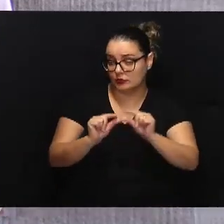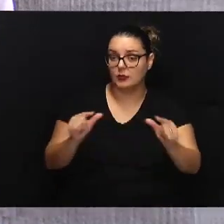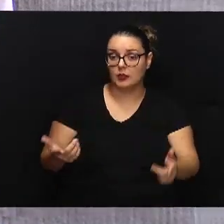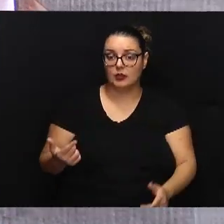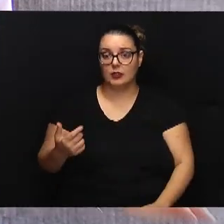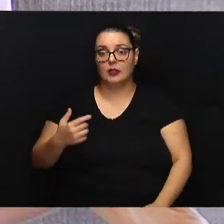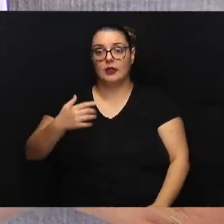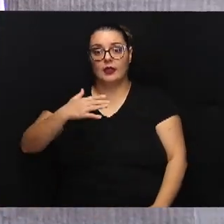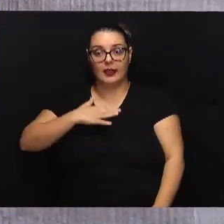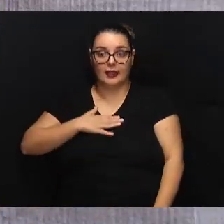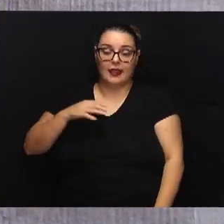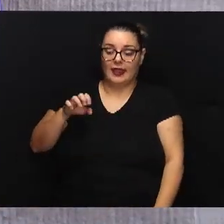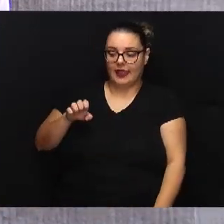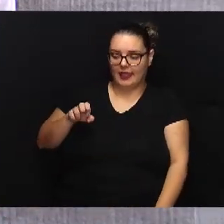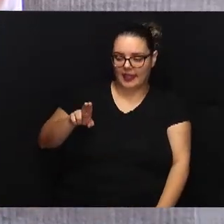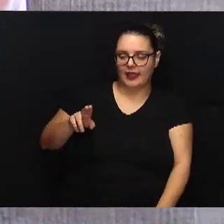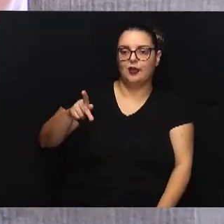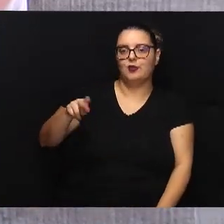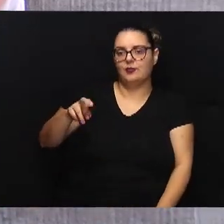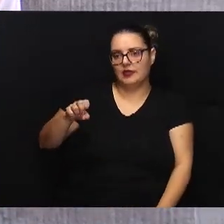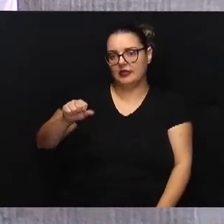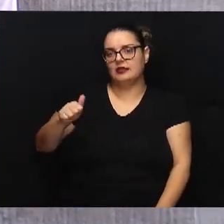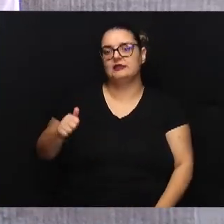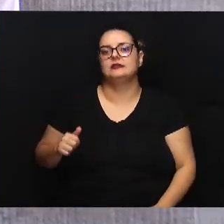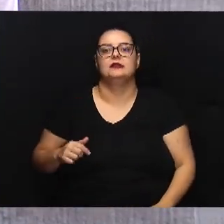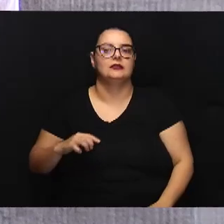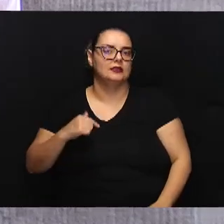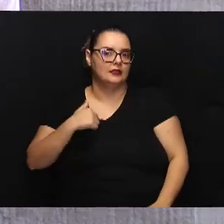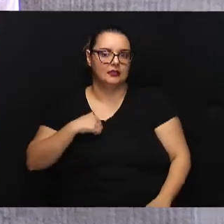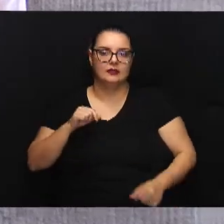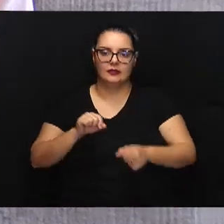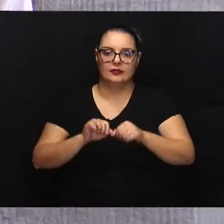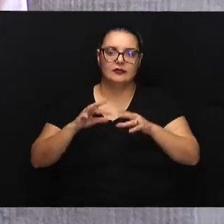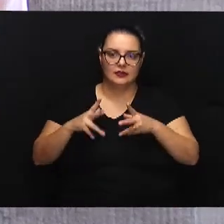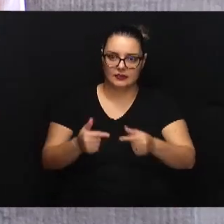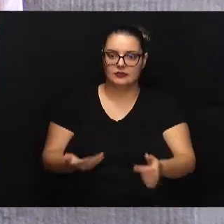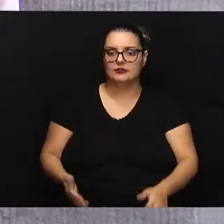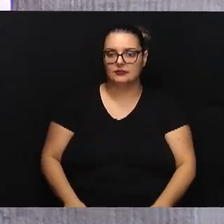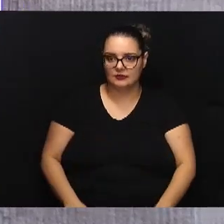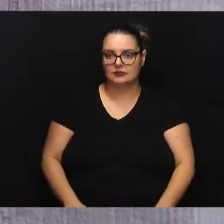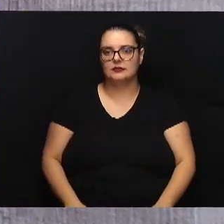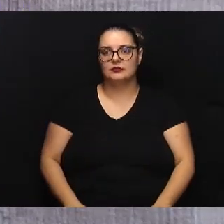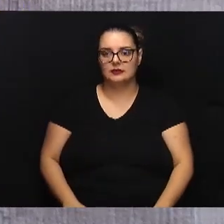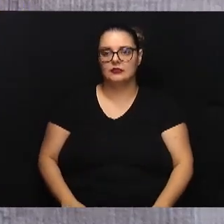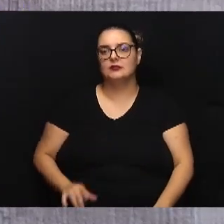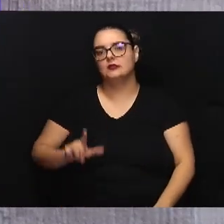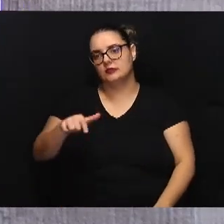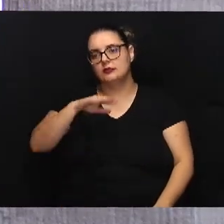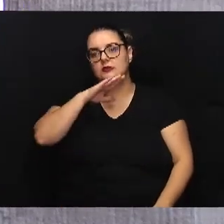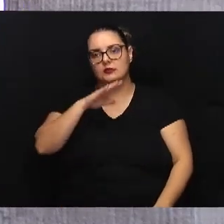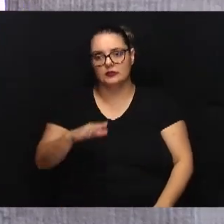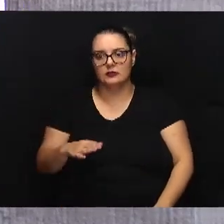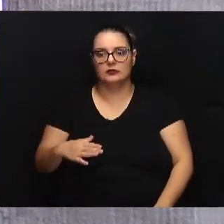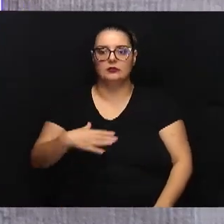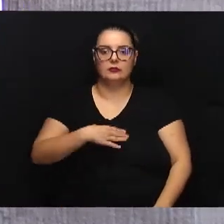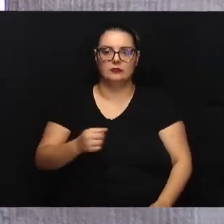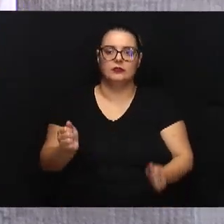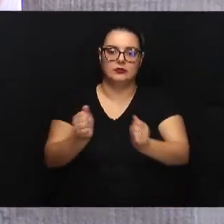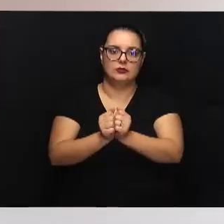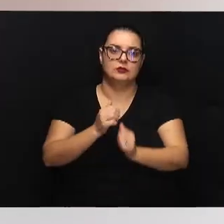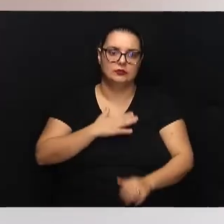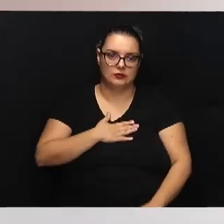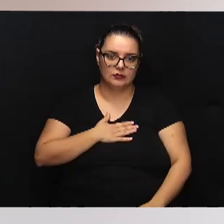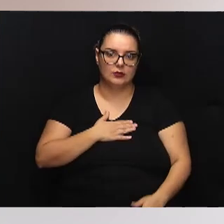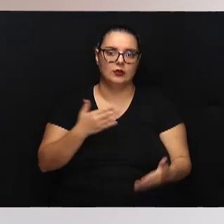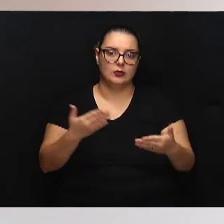né? Porque sou eu que faço todas as coisas. E aí, depois da tarde, os meus filhos estão comigo. Hoje você tem quantos filhos?